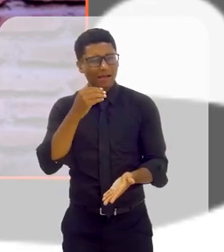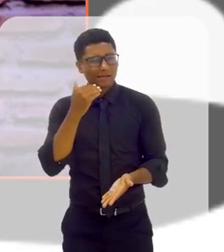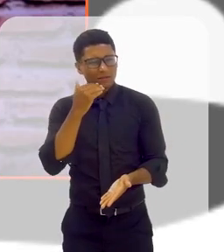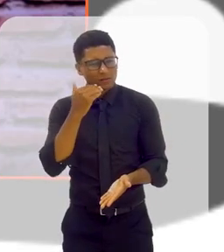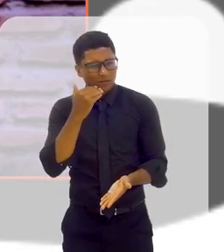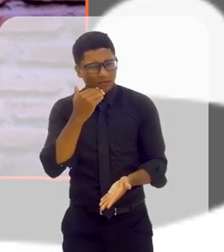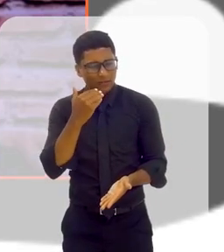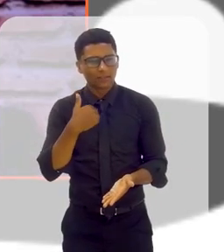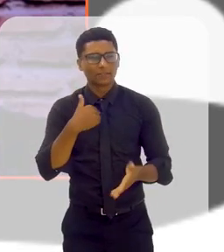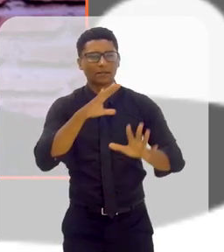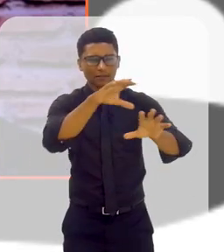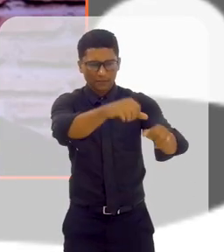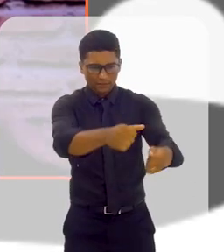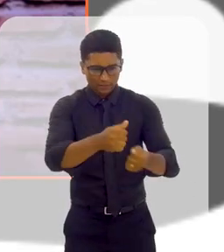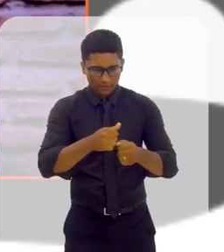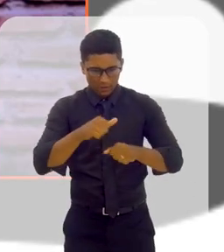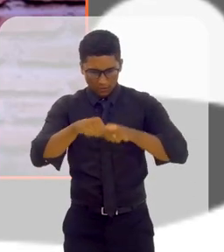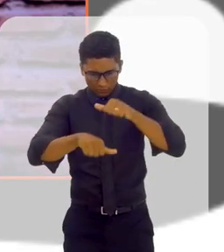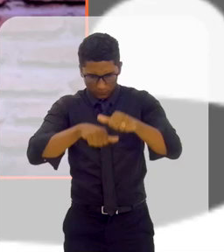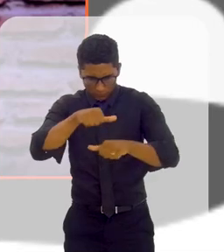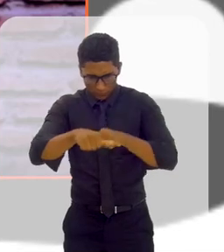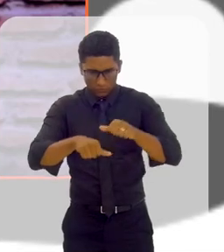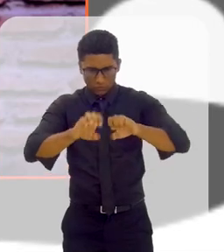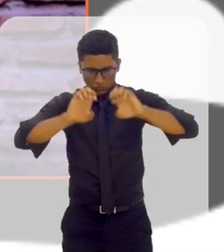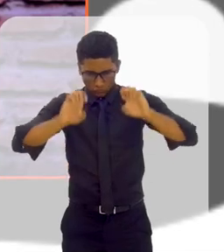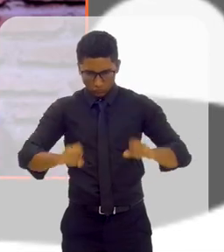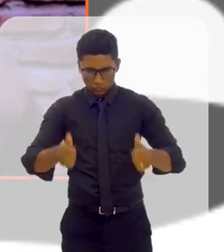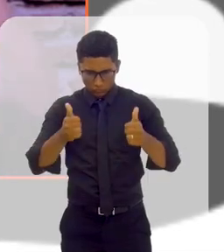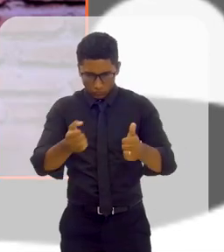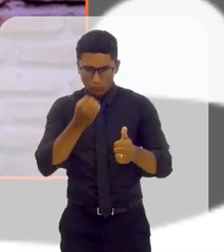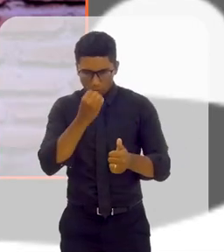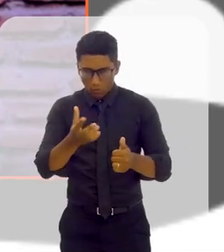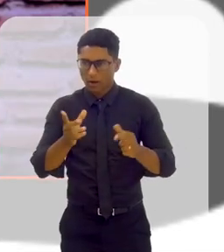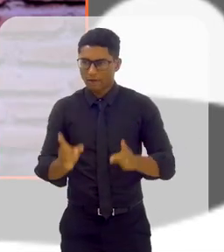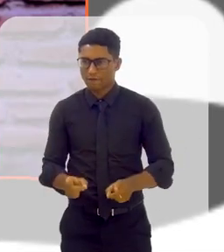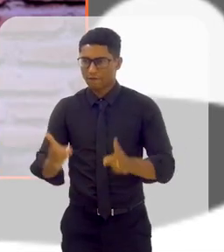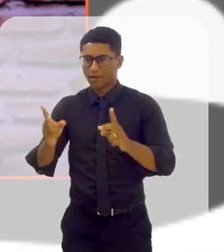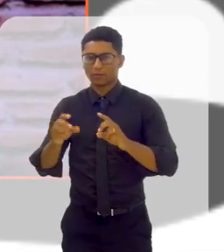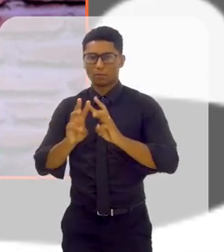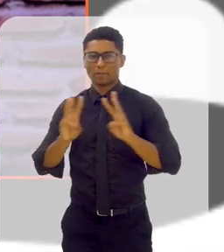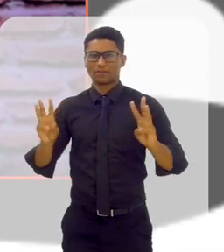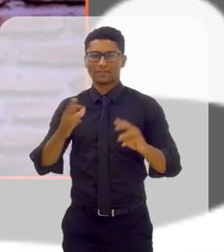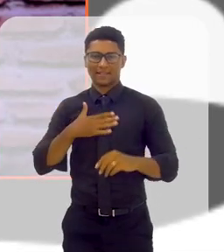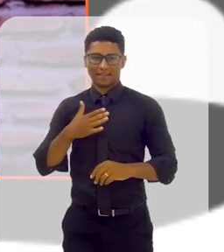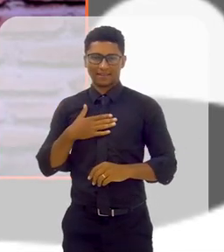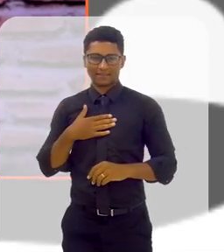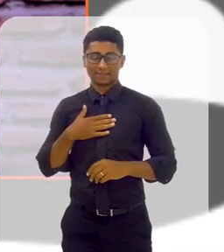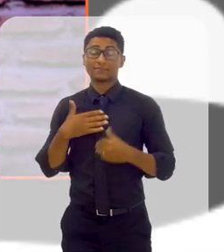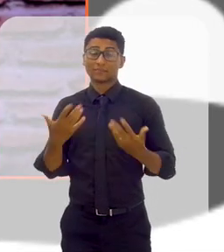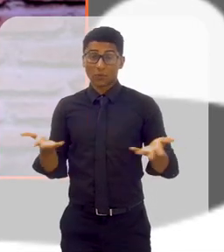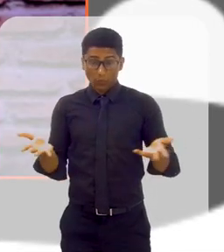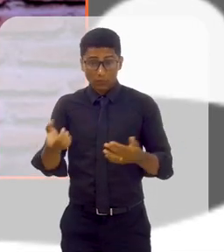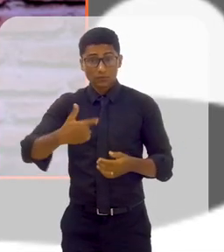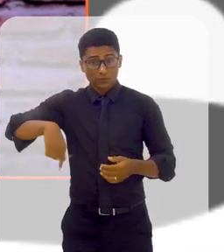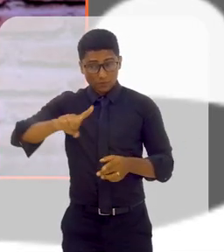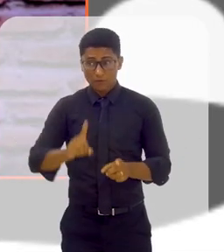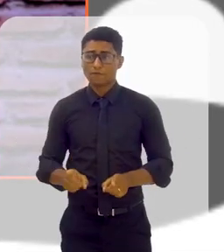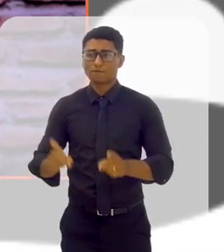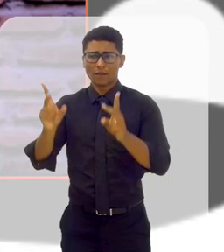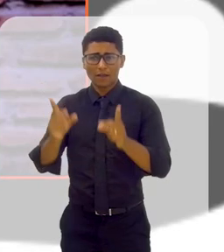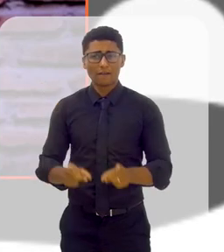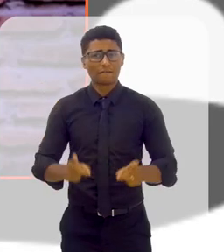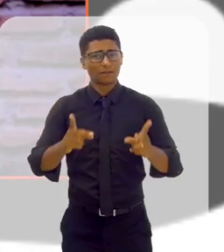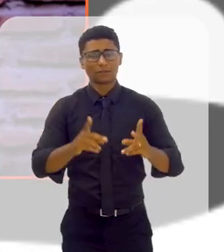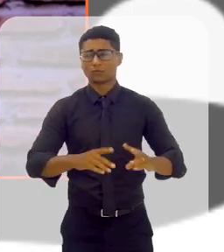mande para uma boa estrutura remanufatura e comercializa no nosso site e Hoje nós vendemos